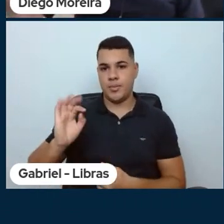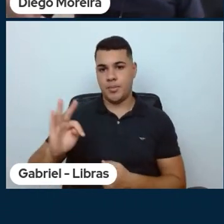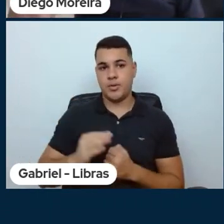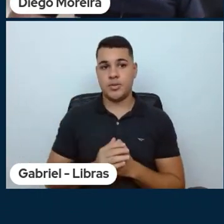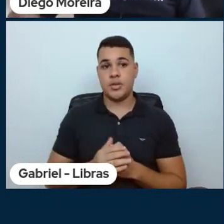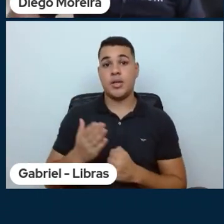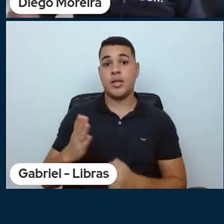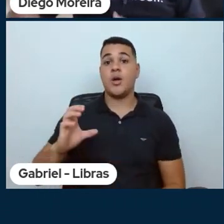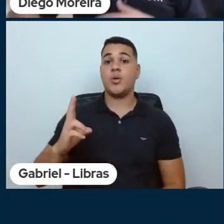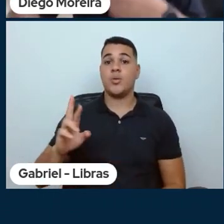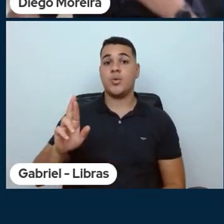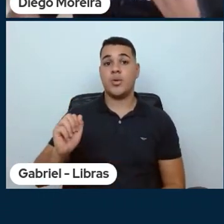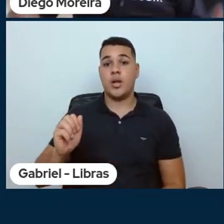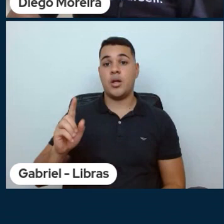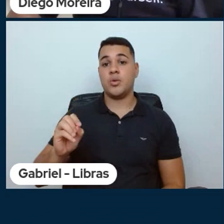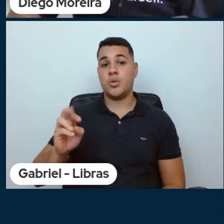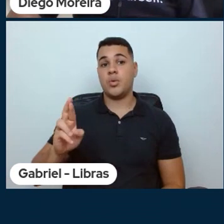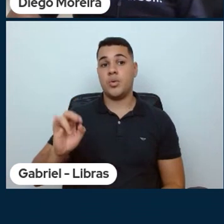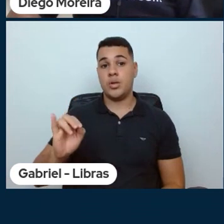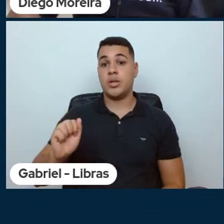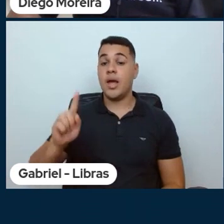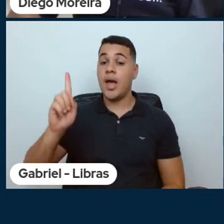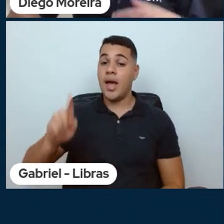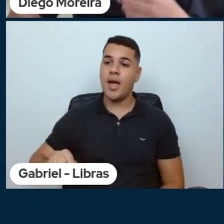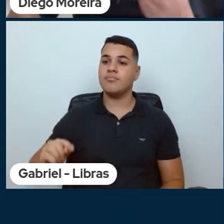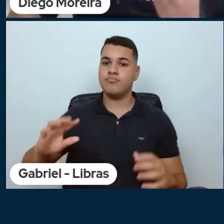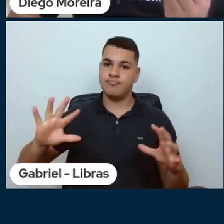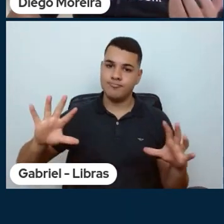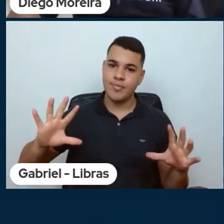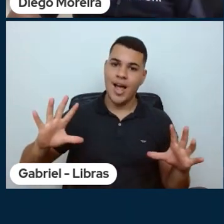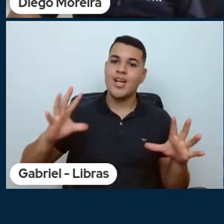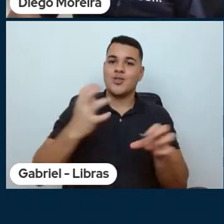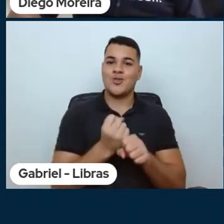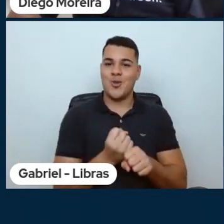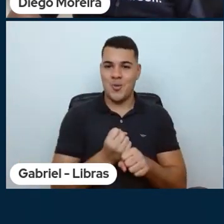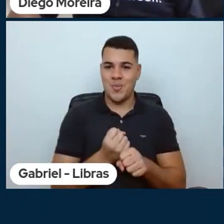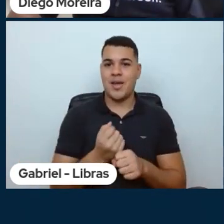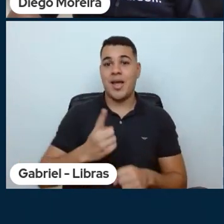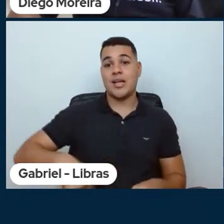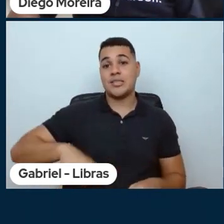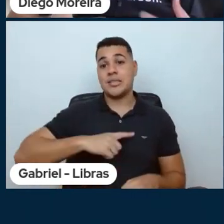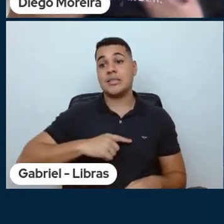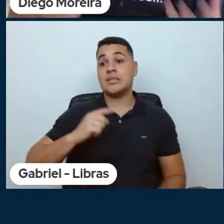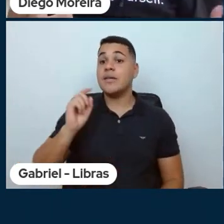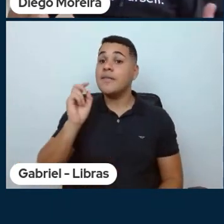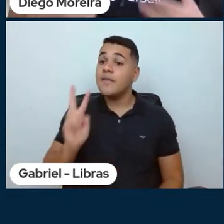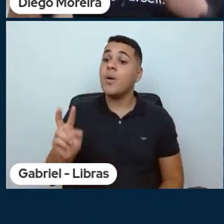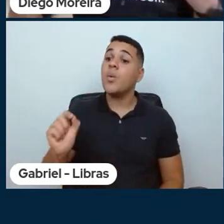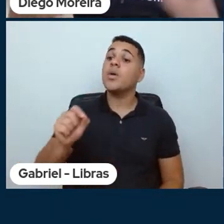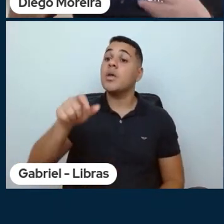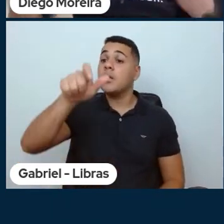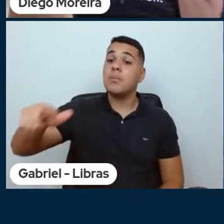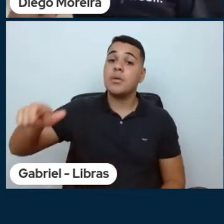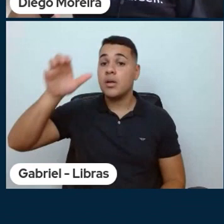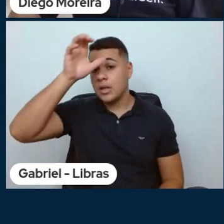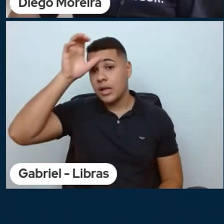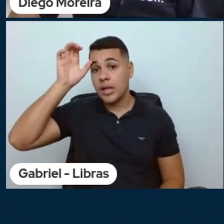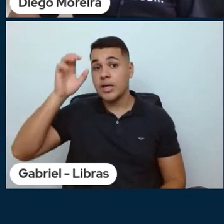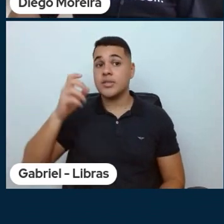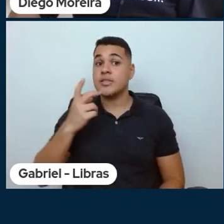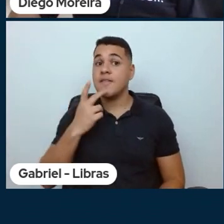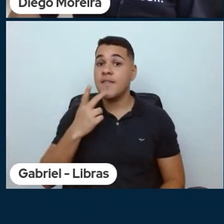soma disso, né, olhar para as mensagens que a gente está falando, o que mais, qual é o que o cara, o que que a pe o meu cliente, ele o que que ele está